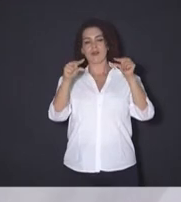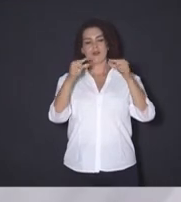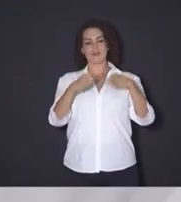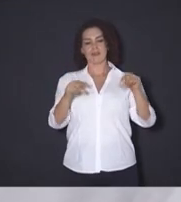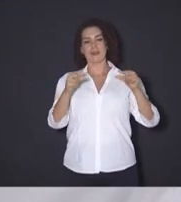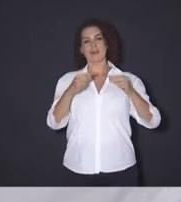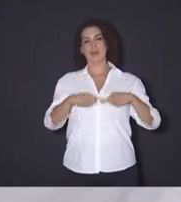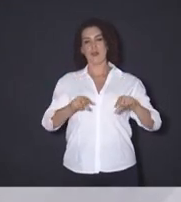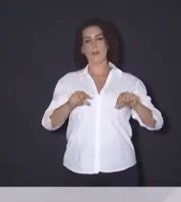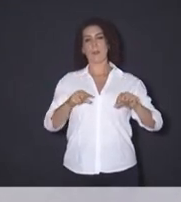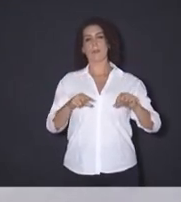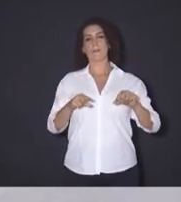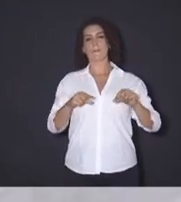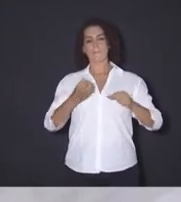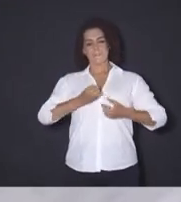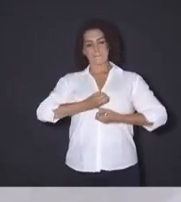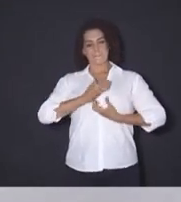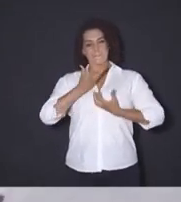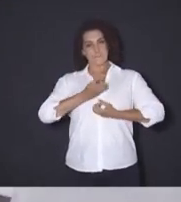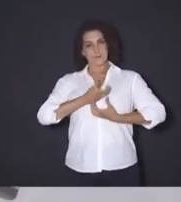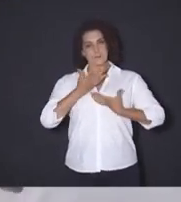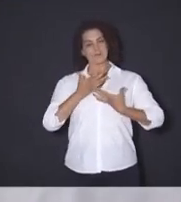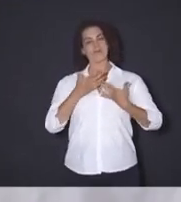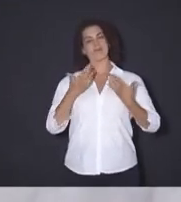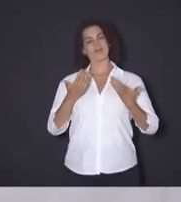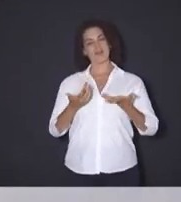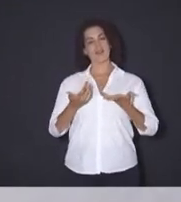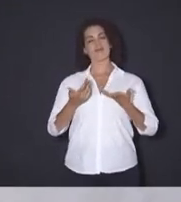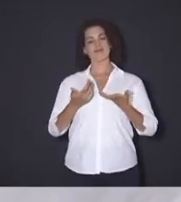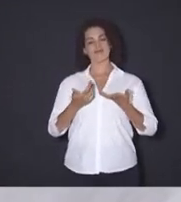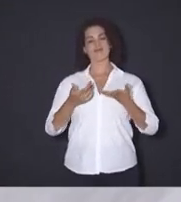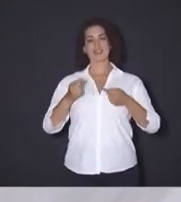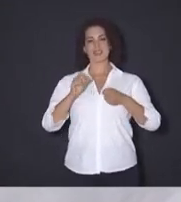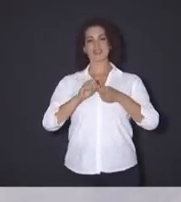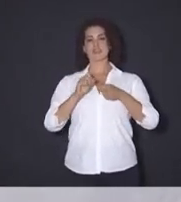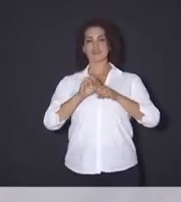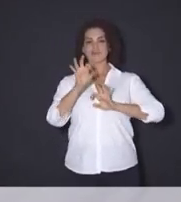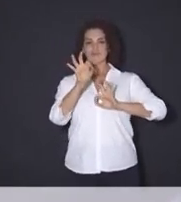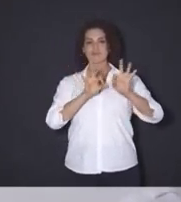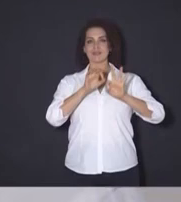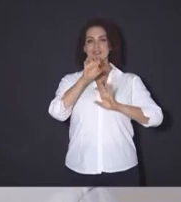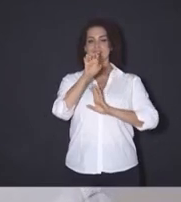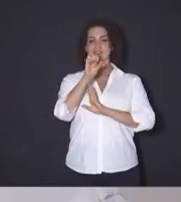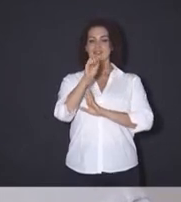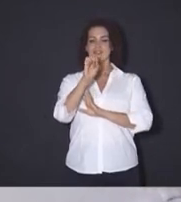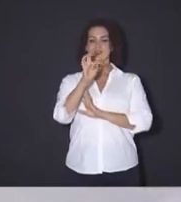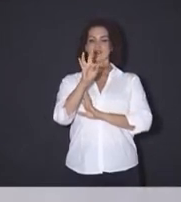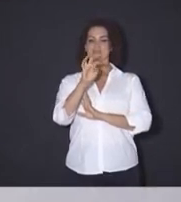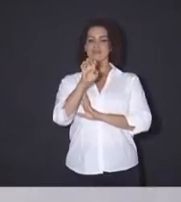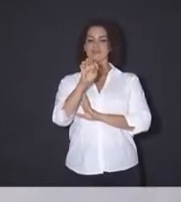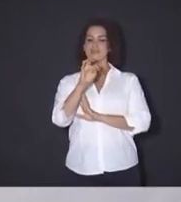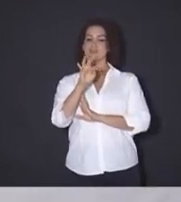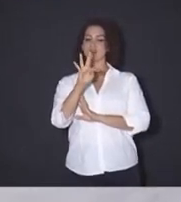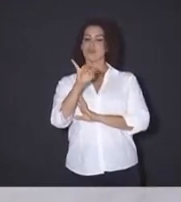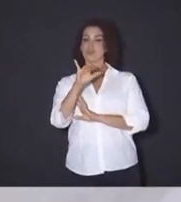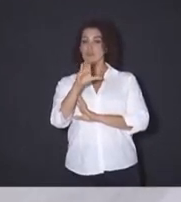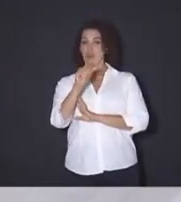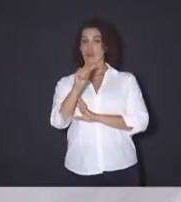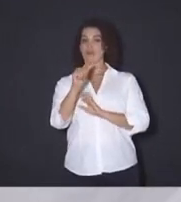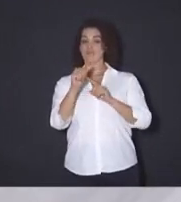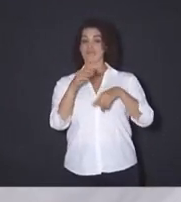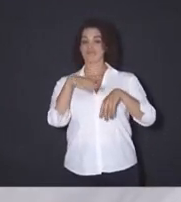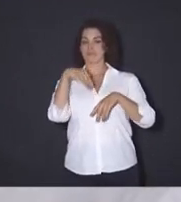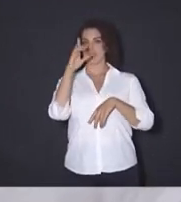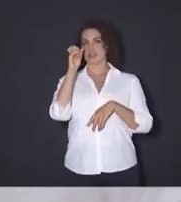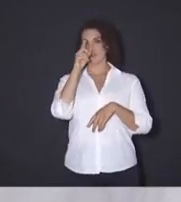de poesia a gente constrói toda uma estética o que é muito mais difícil mas no caso do cortejo é